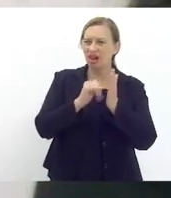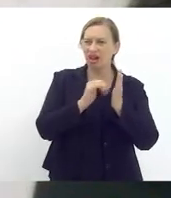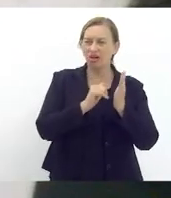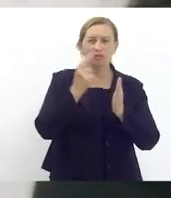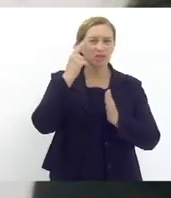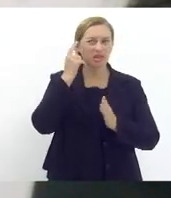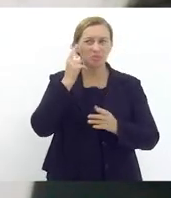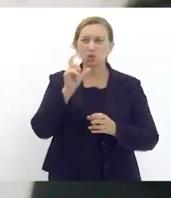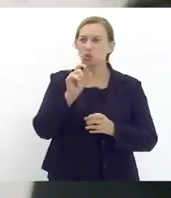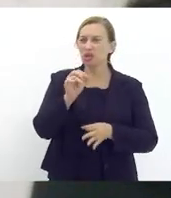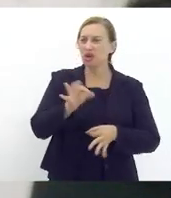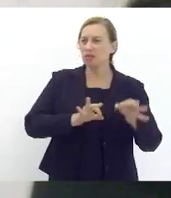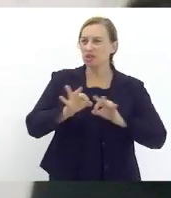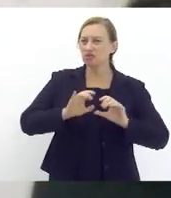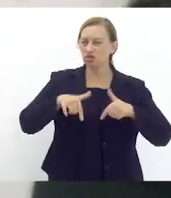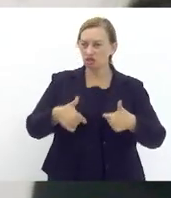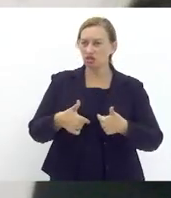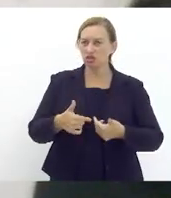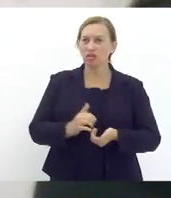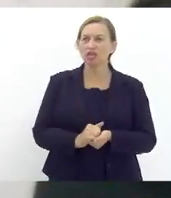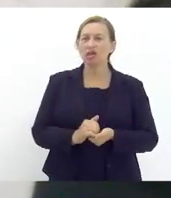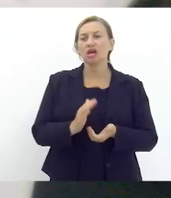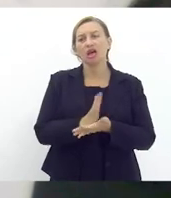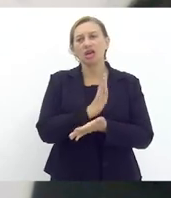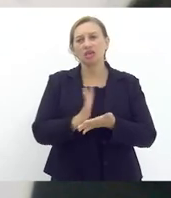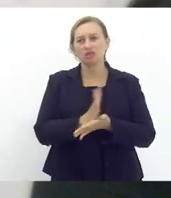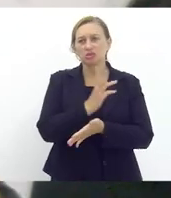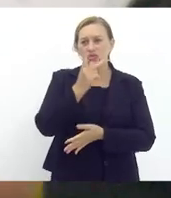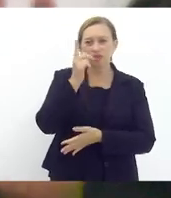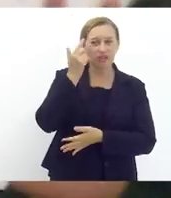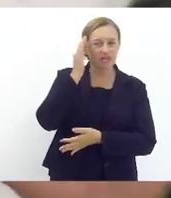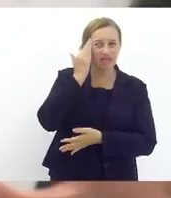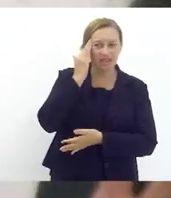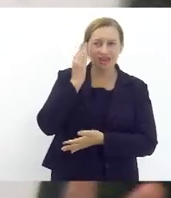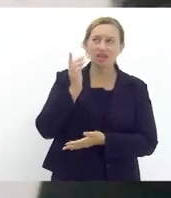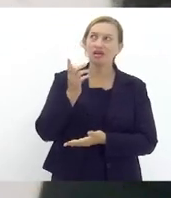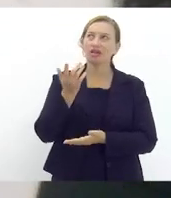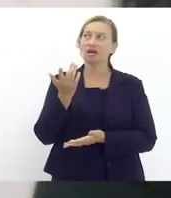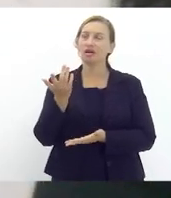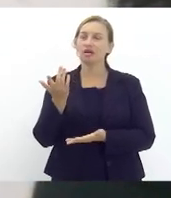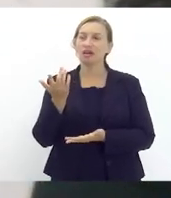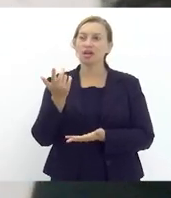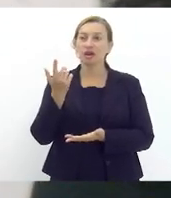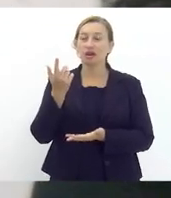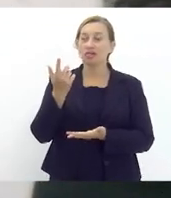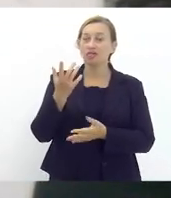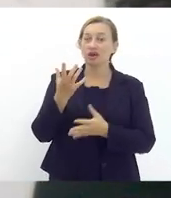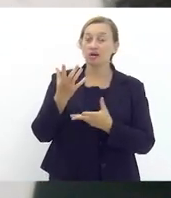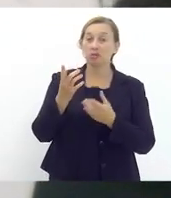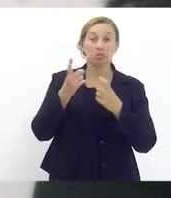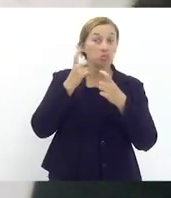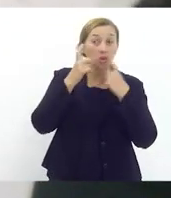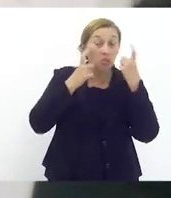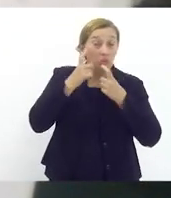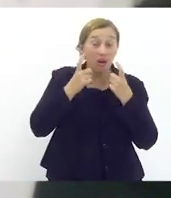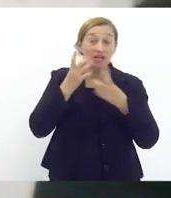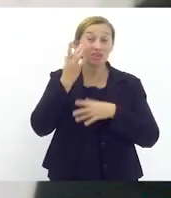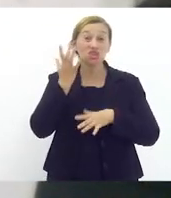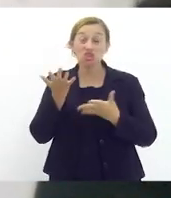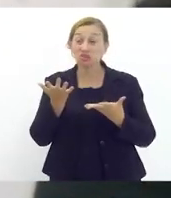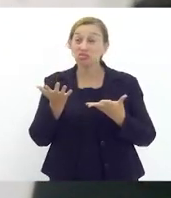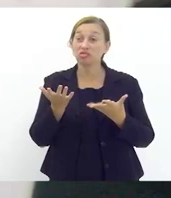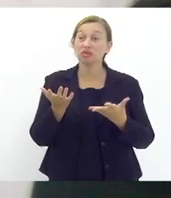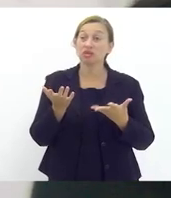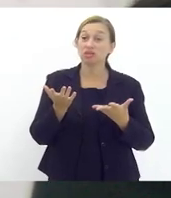quando a gente fala plano de ação porque tem muita gente vai entender plano de ação e já vai enfim se arrepiar achando que é uma coisa